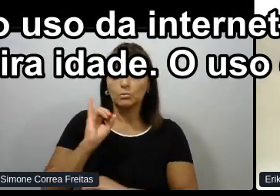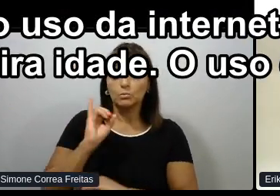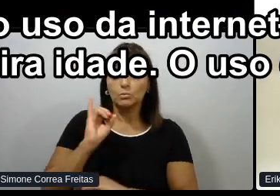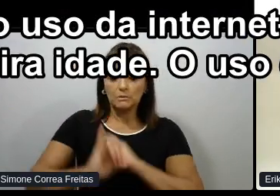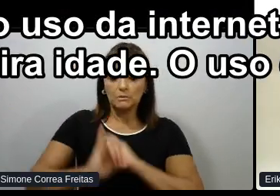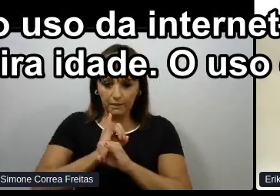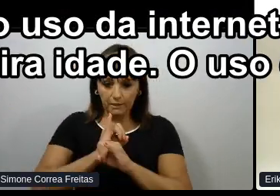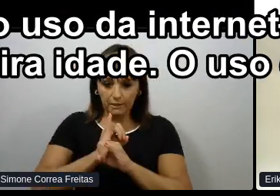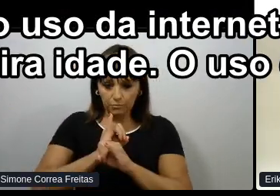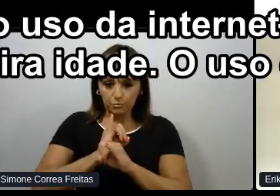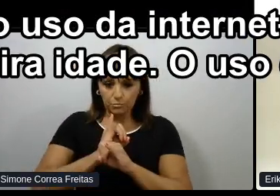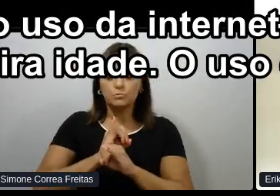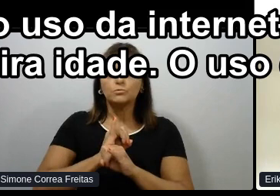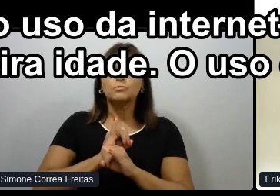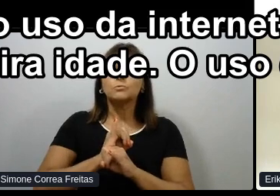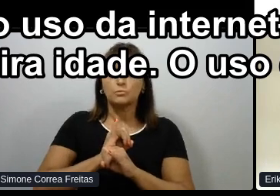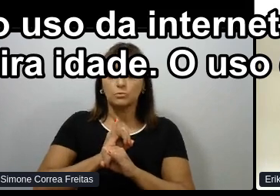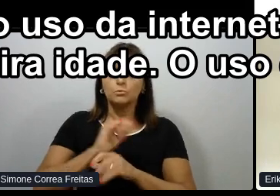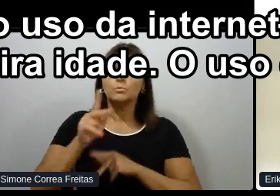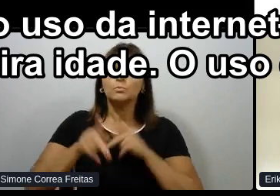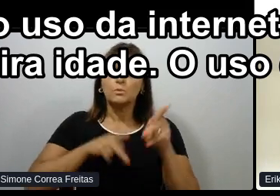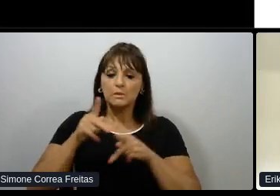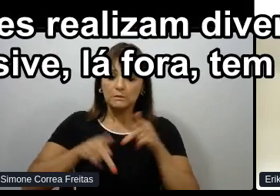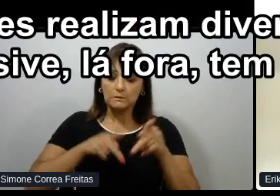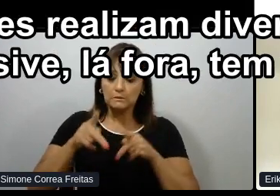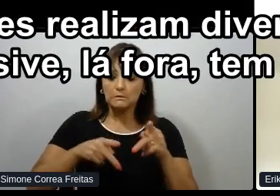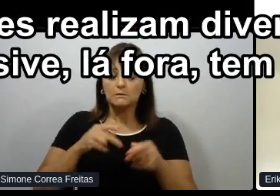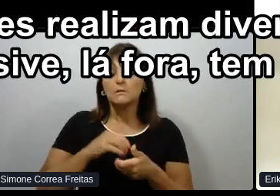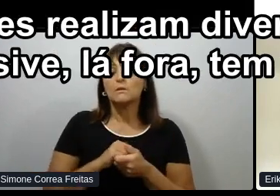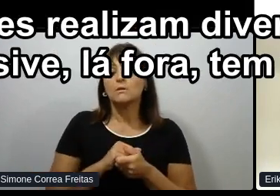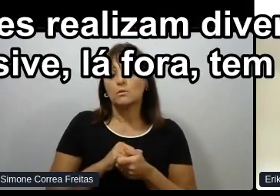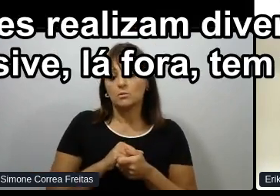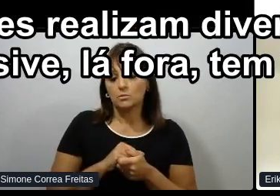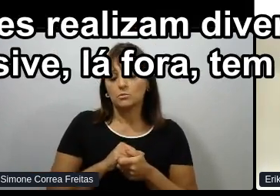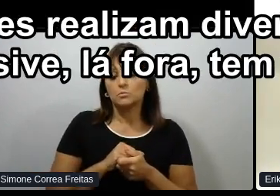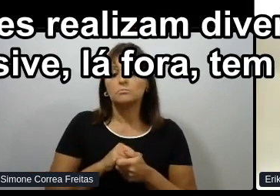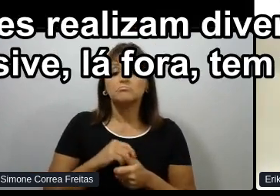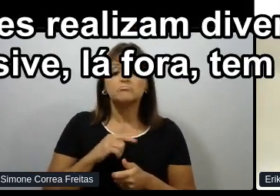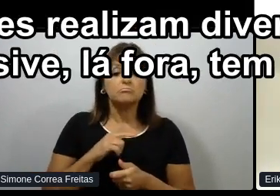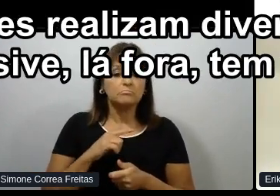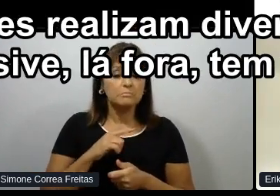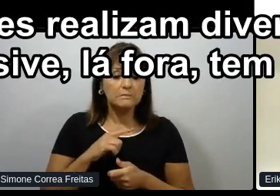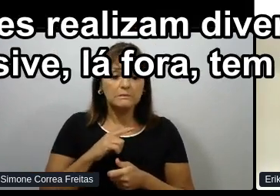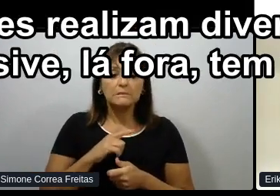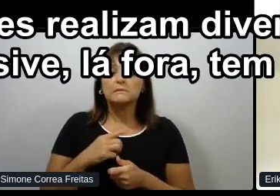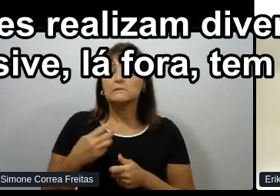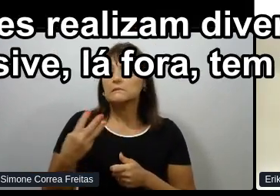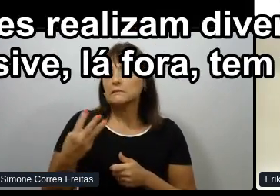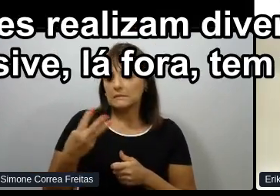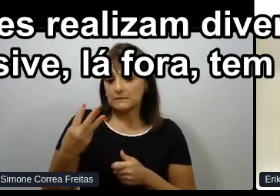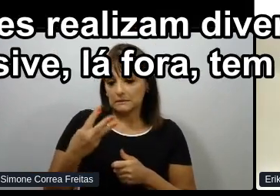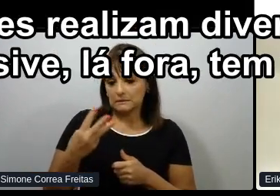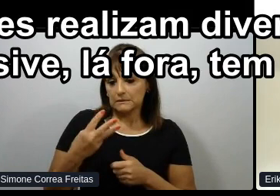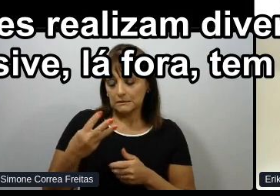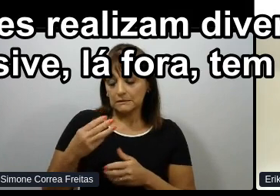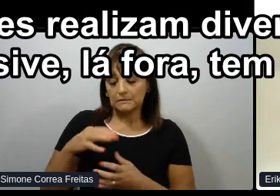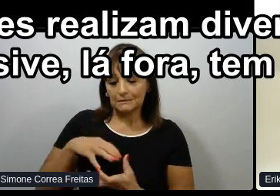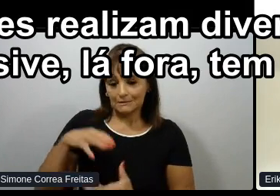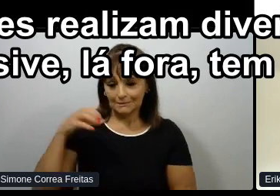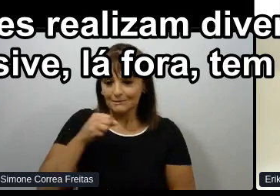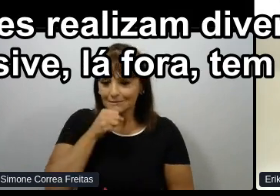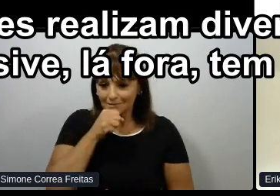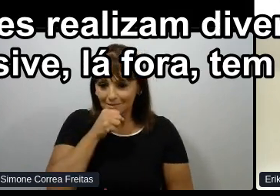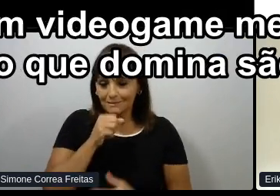Trouxe aqui brevemente mais alguns resultados do questionário. Então, 60% dos entrevistados, eles começaram a